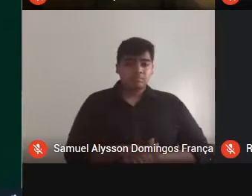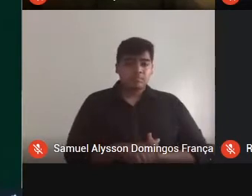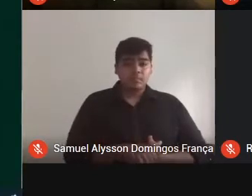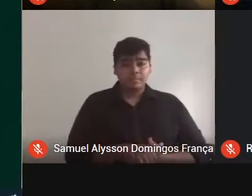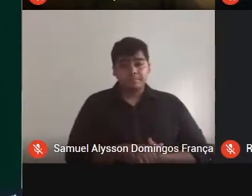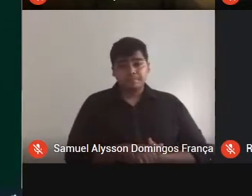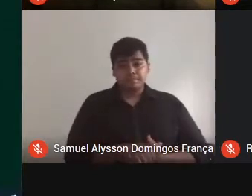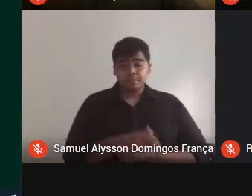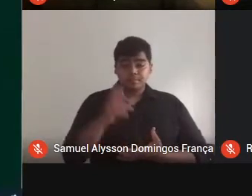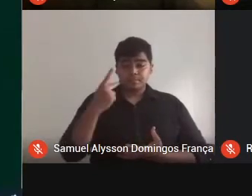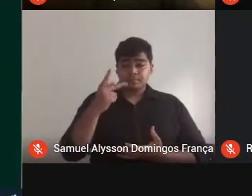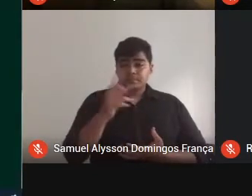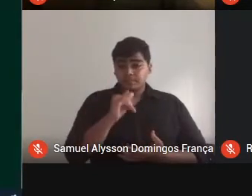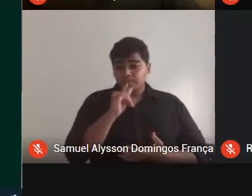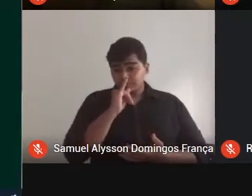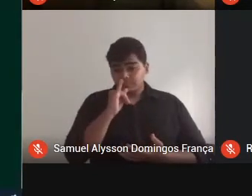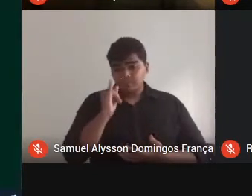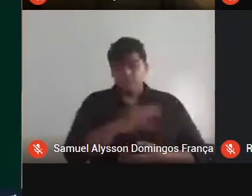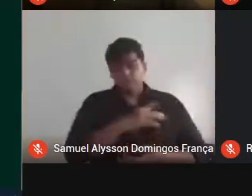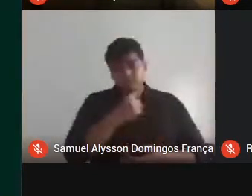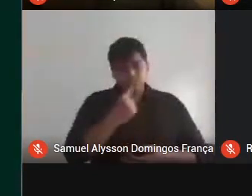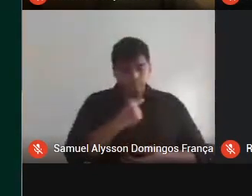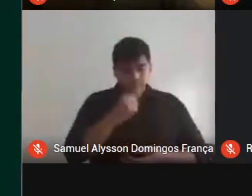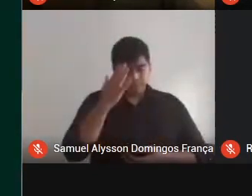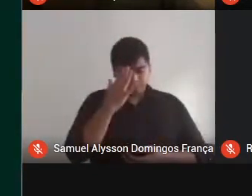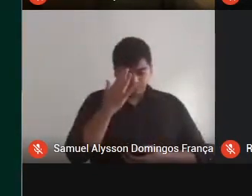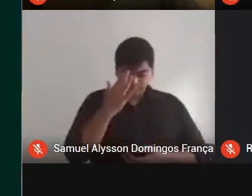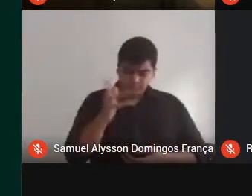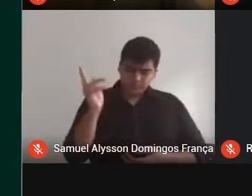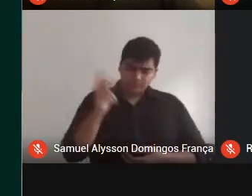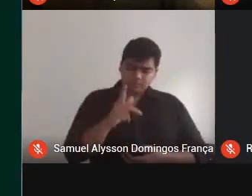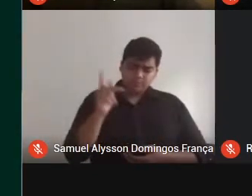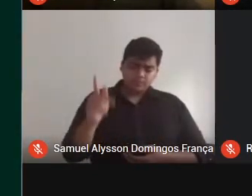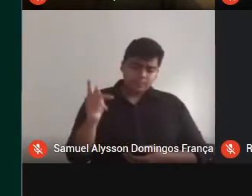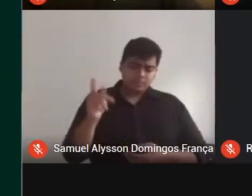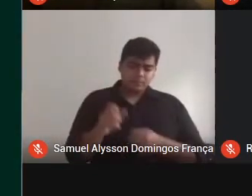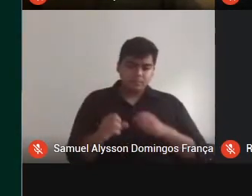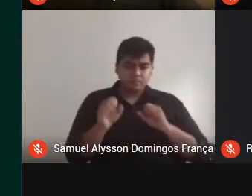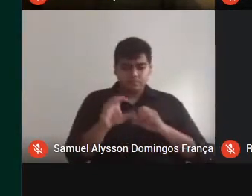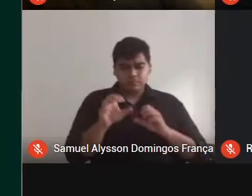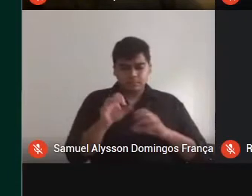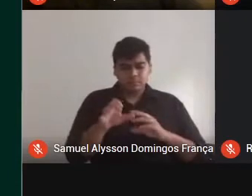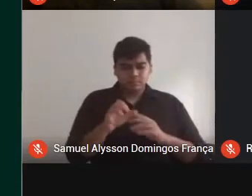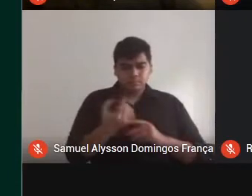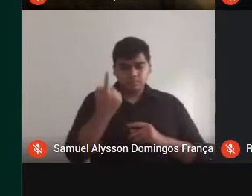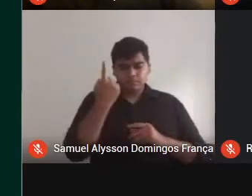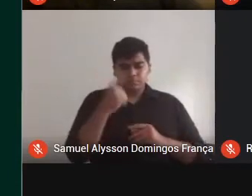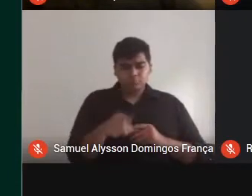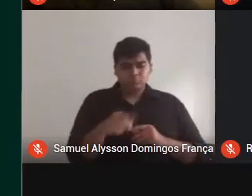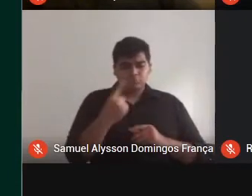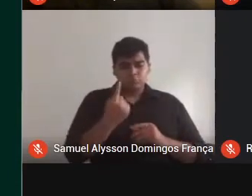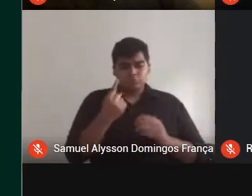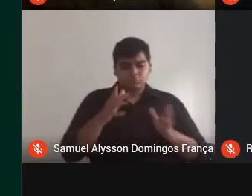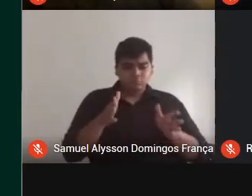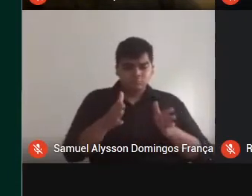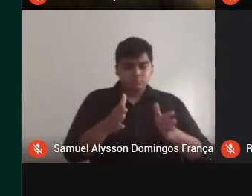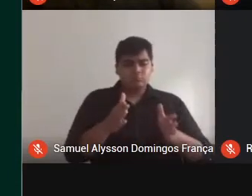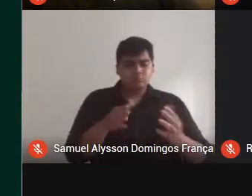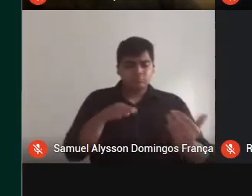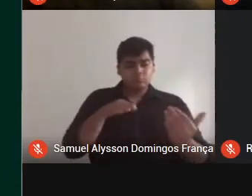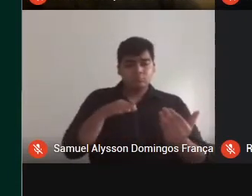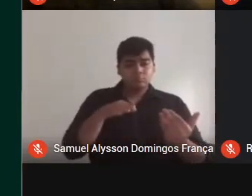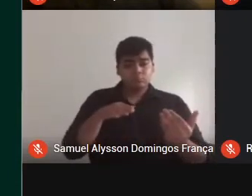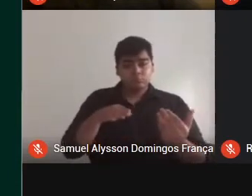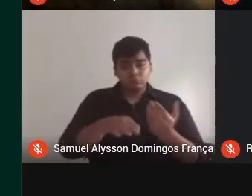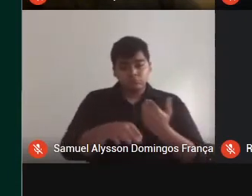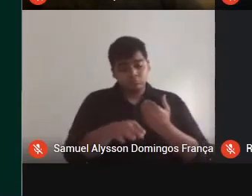esse caso a gente sabe como professor que o ensino é uma via, né, de mão dupla, mas nesse caso